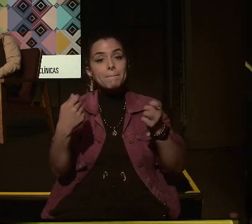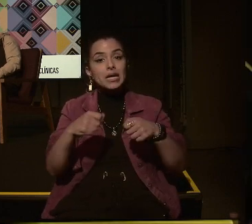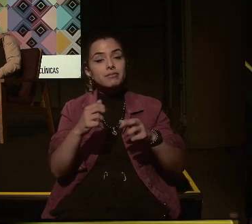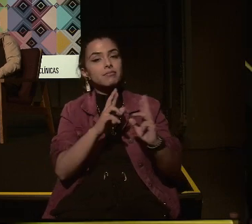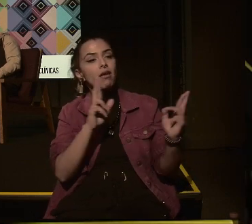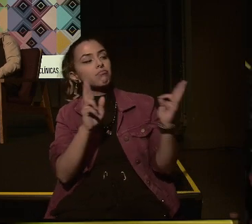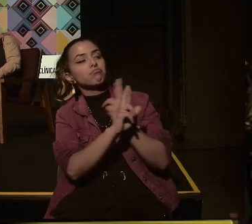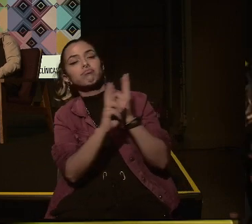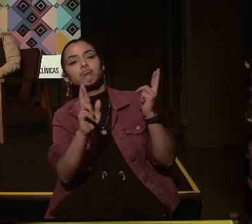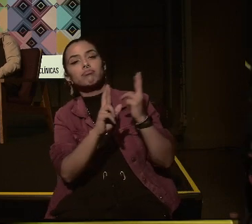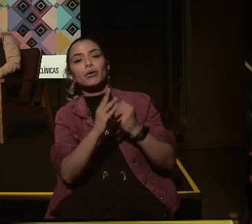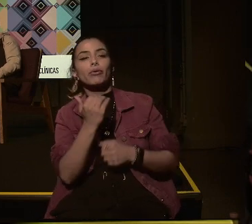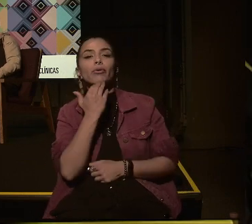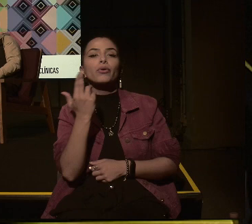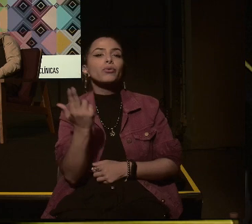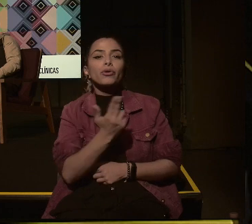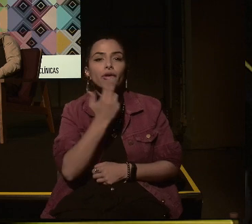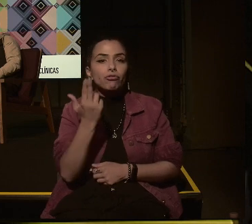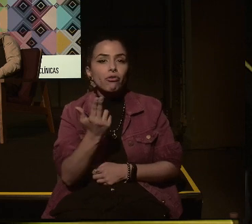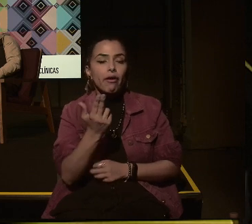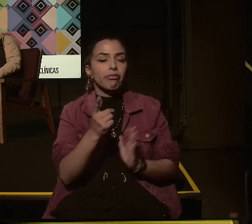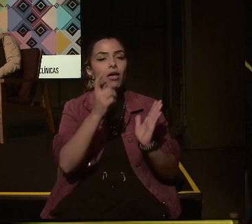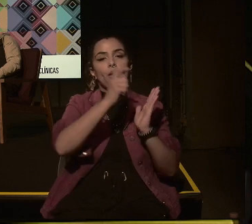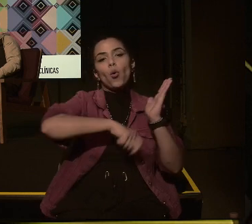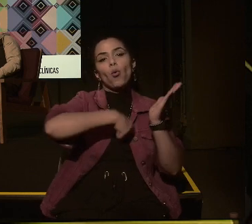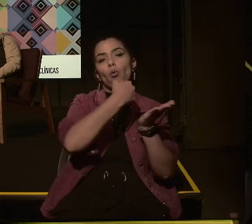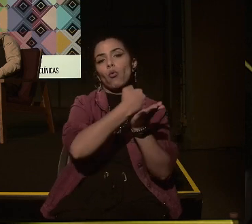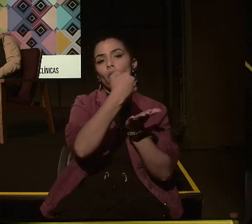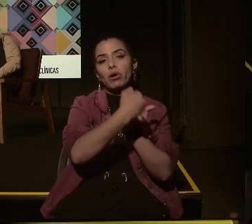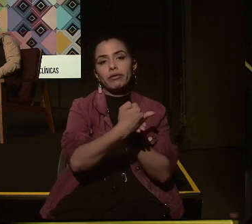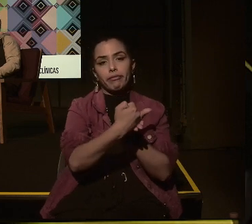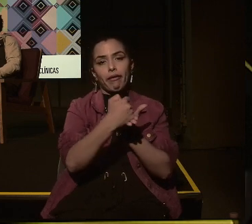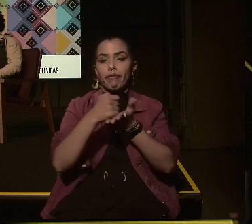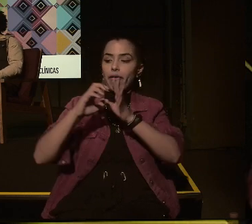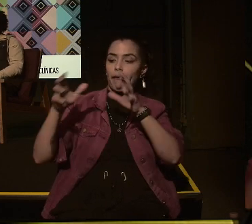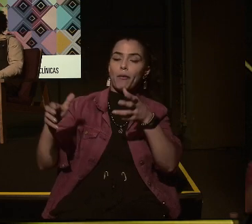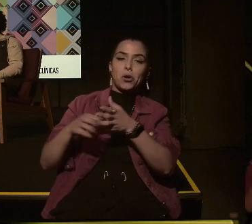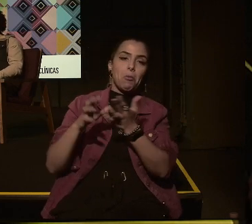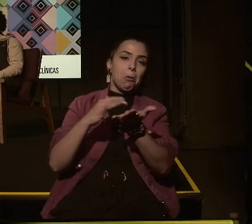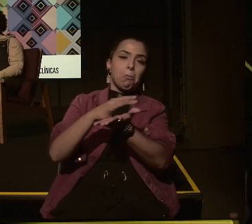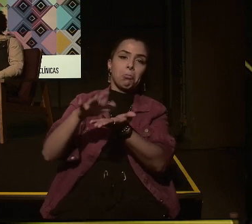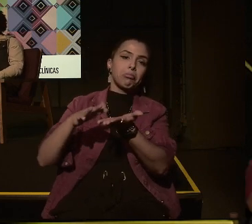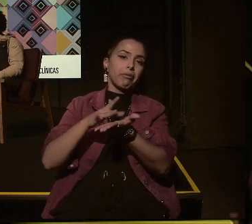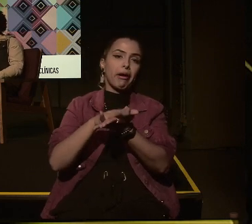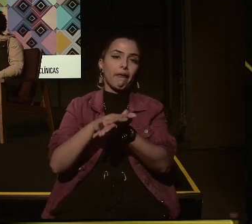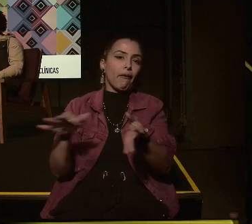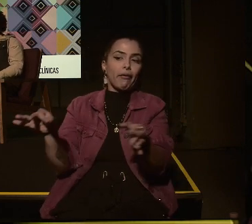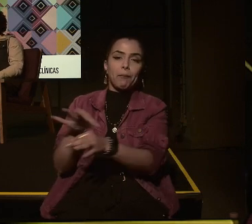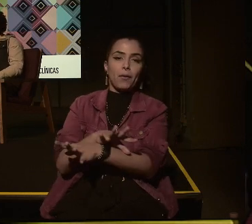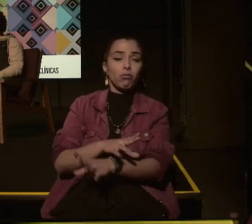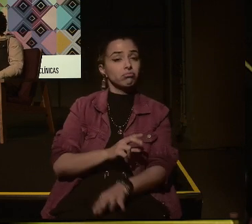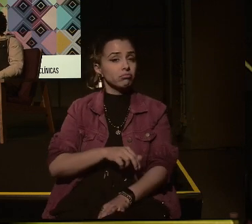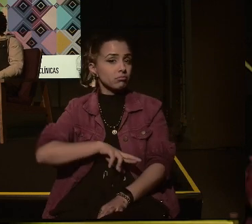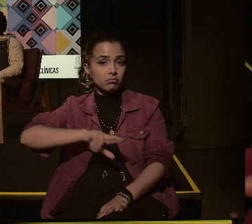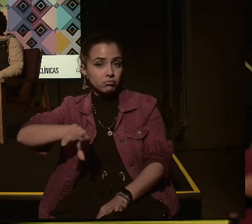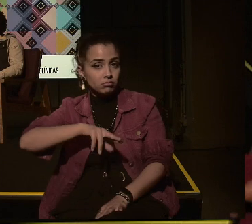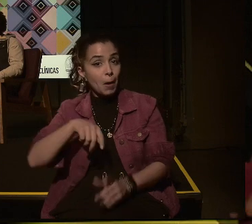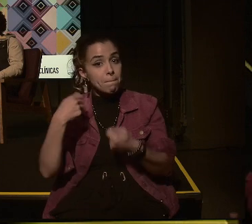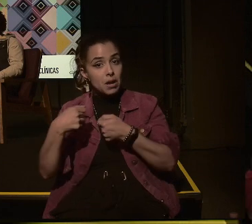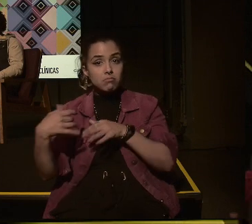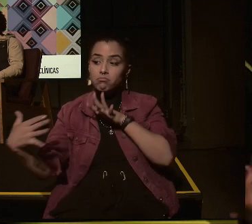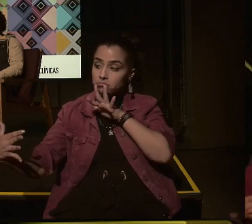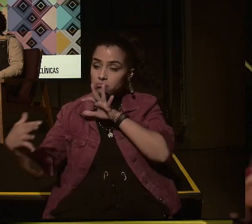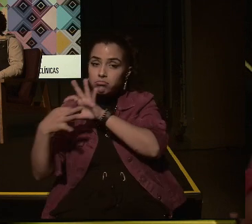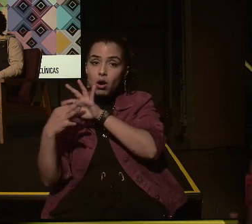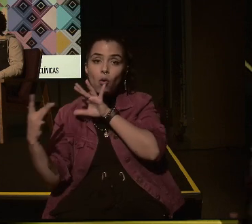um pagode. É isso que eu estou tentando dizer. Precisa fazer relação. E relação, para um autor